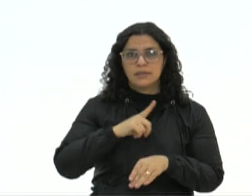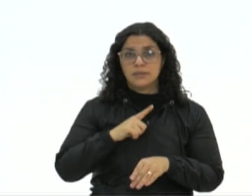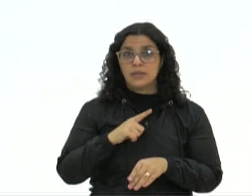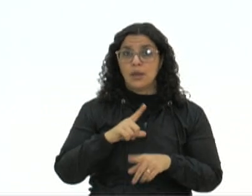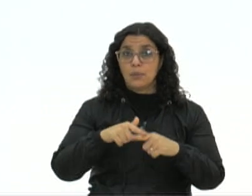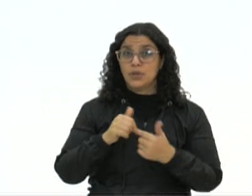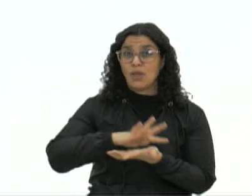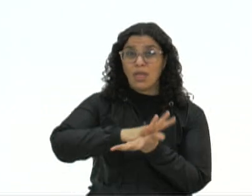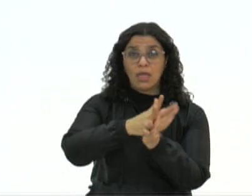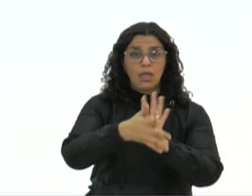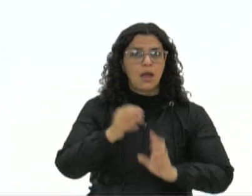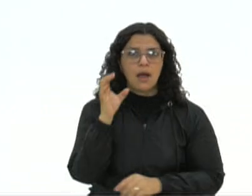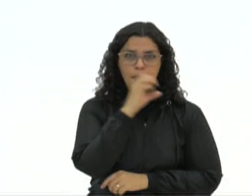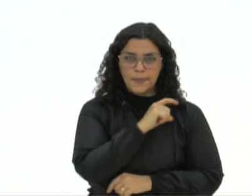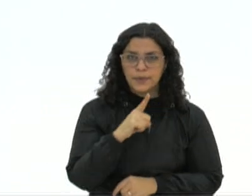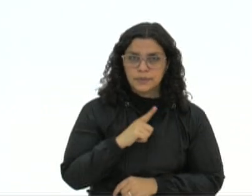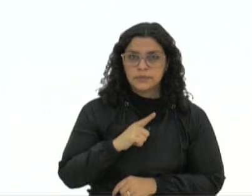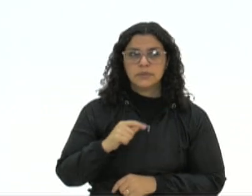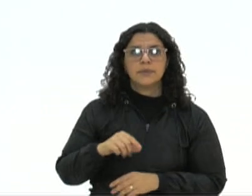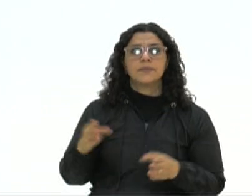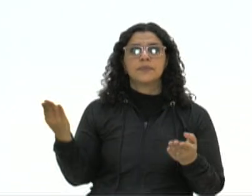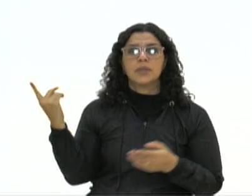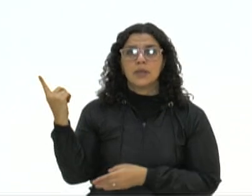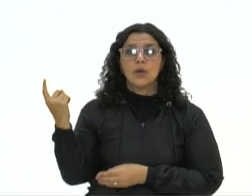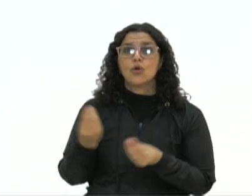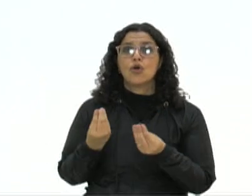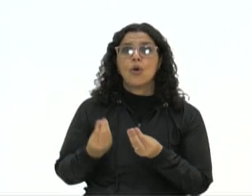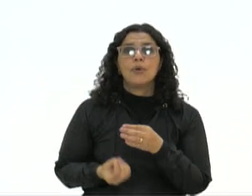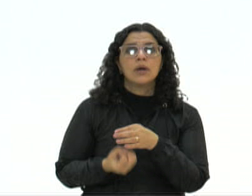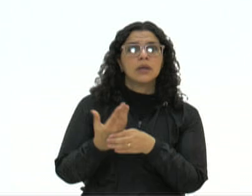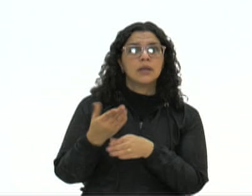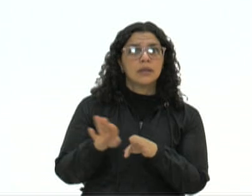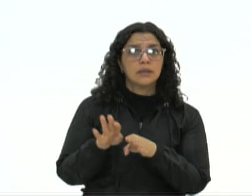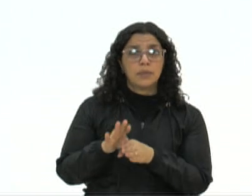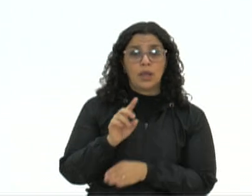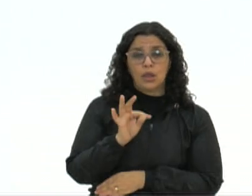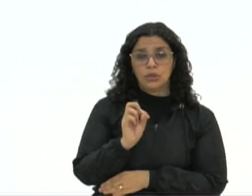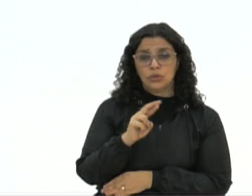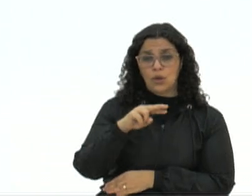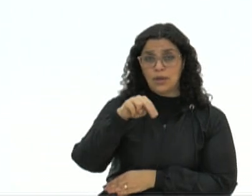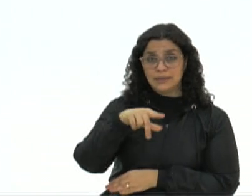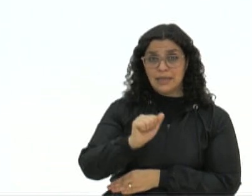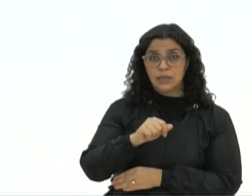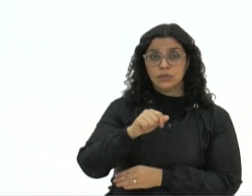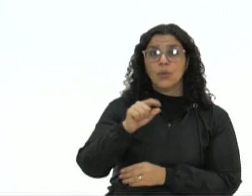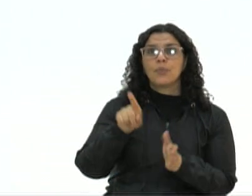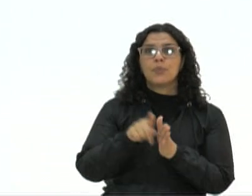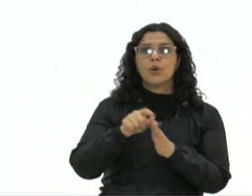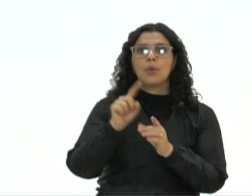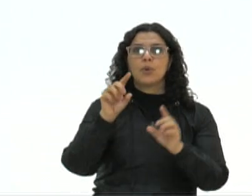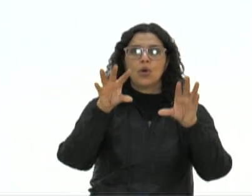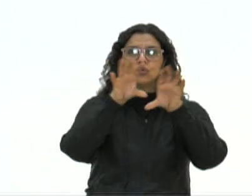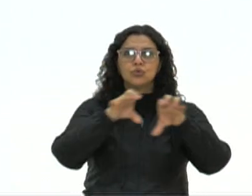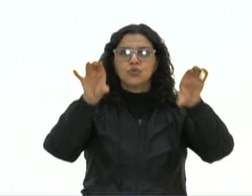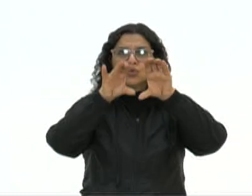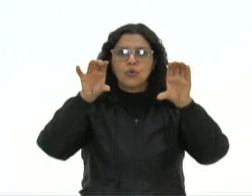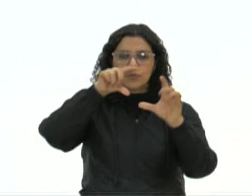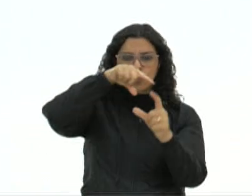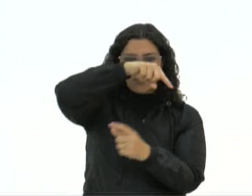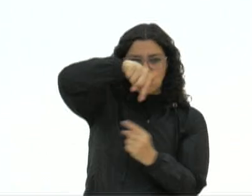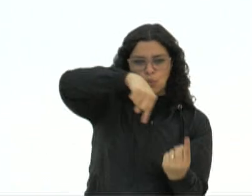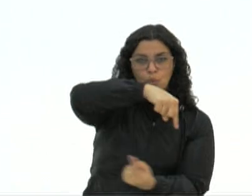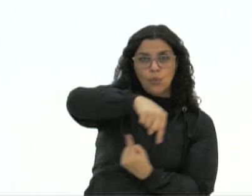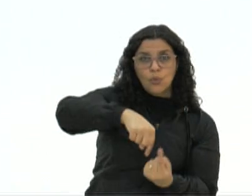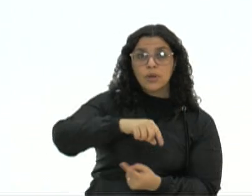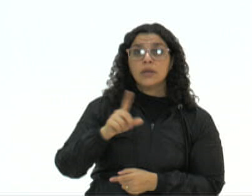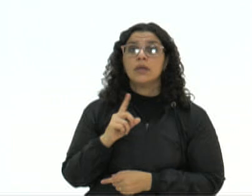poder de destruição também muito grande. E o surgimento, né? Os tornados surgem a partir de nuvens cúmulos, são grandes nuvens, né? E